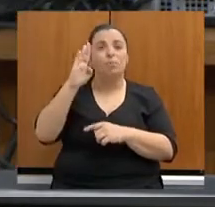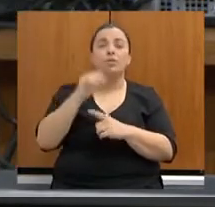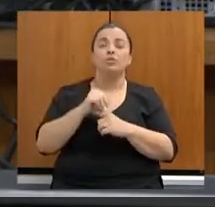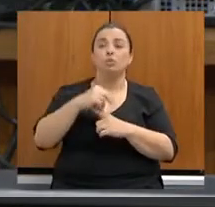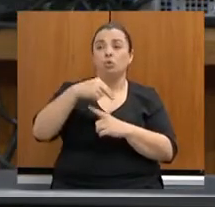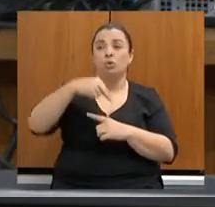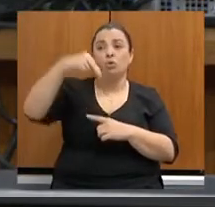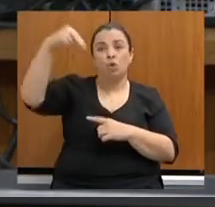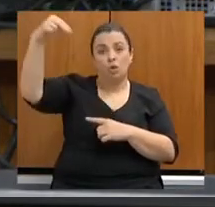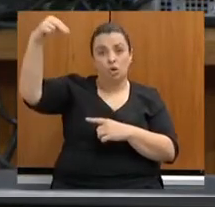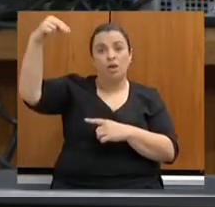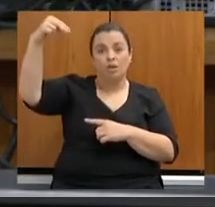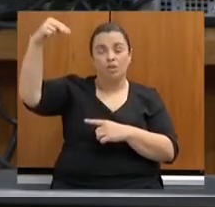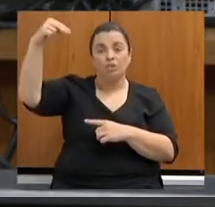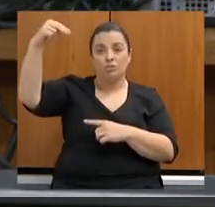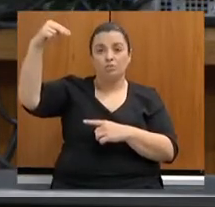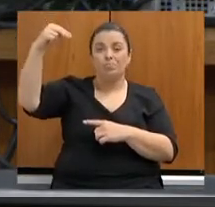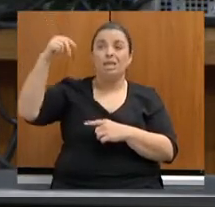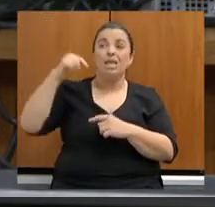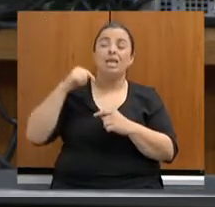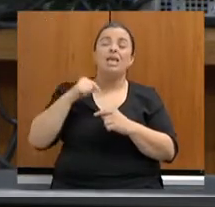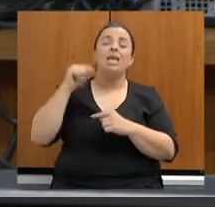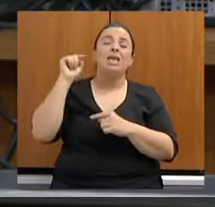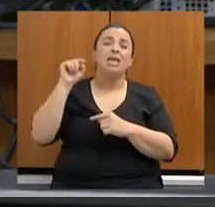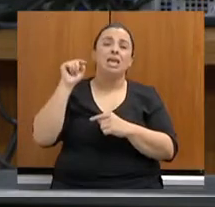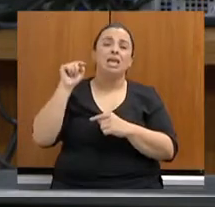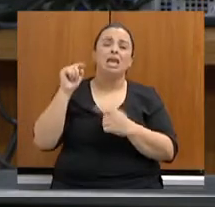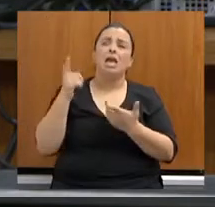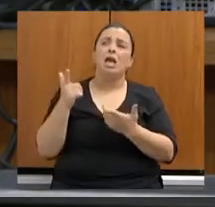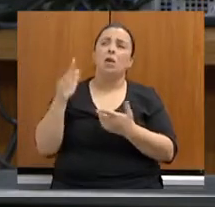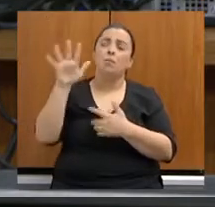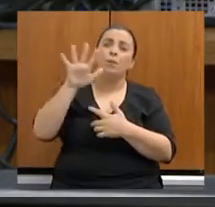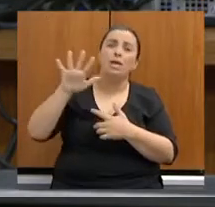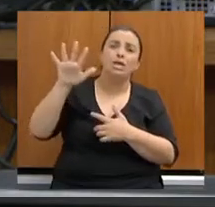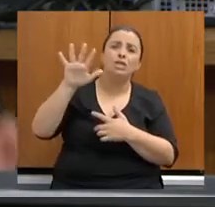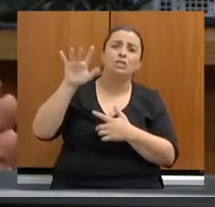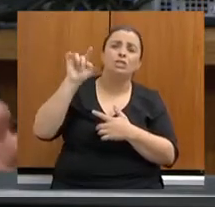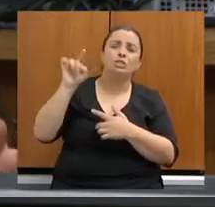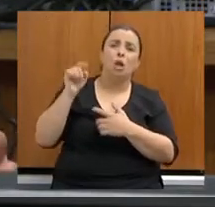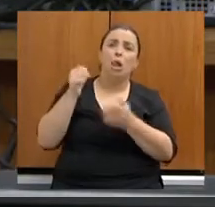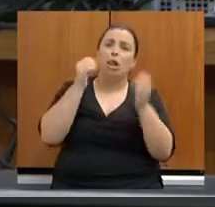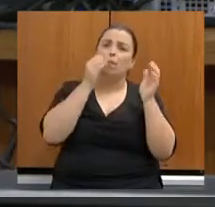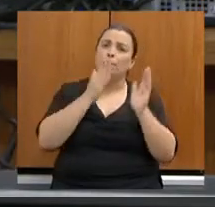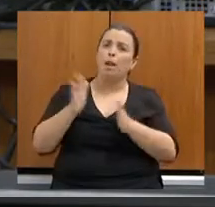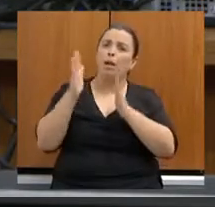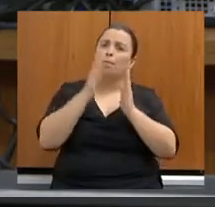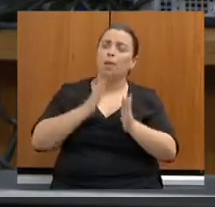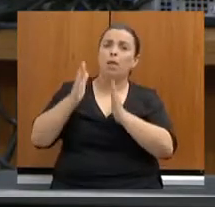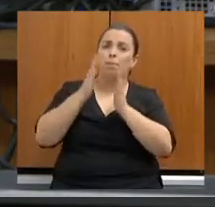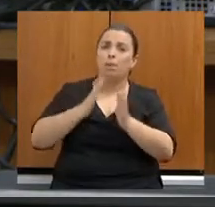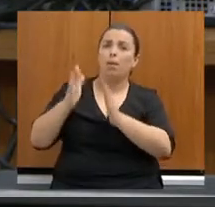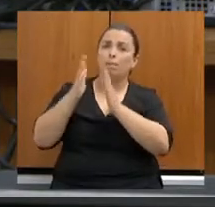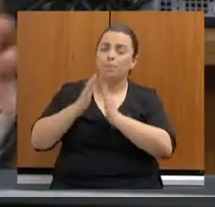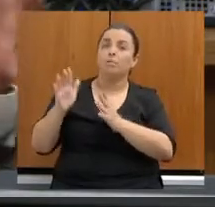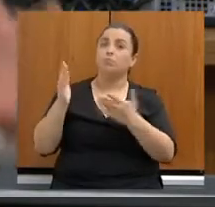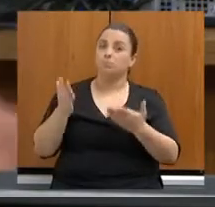produtora nós sabemos que a construção de barragens para o rei a